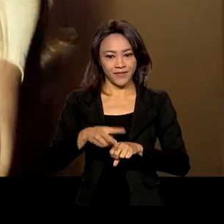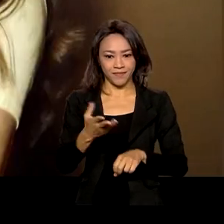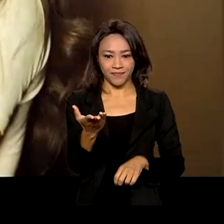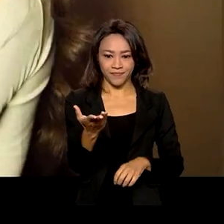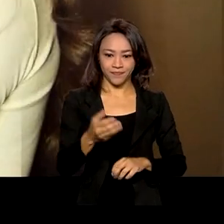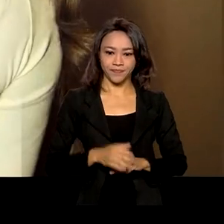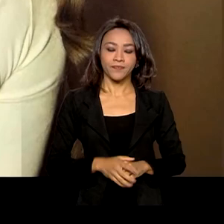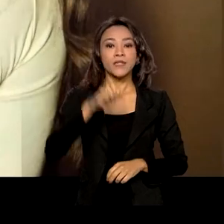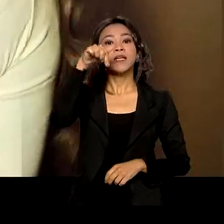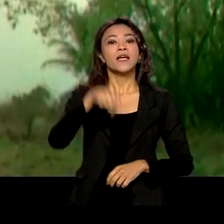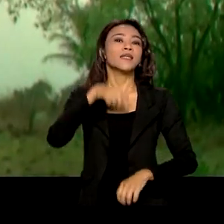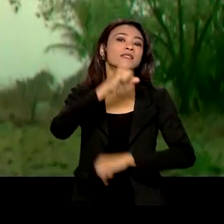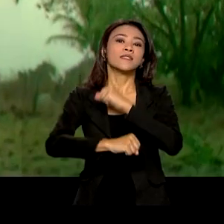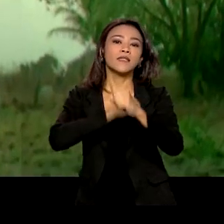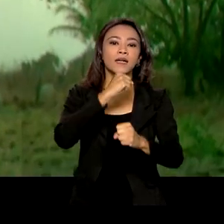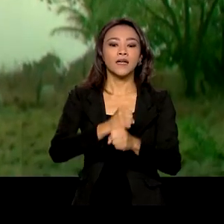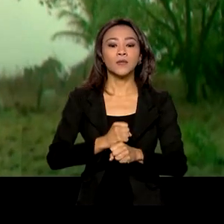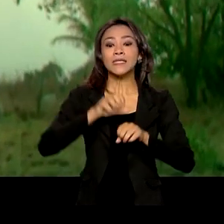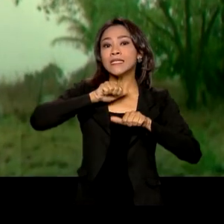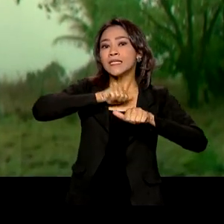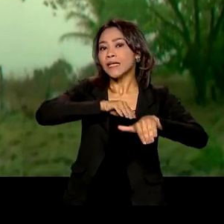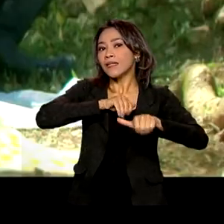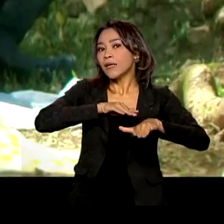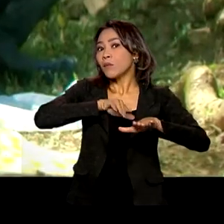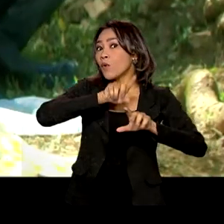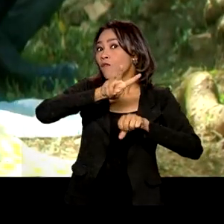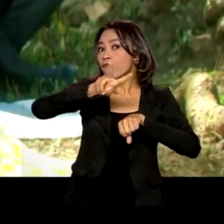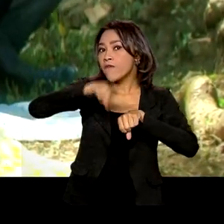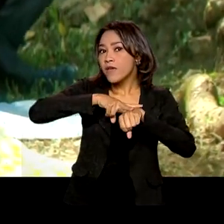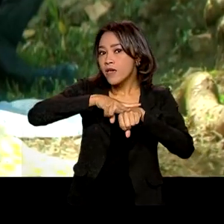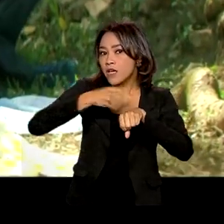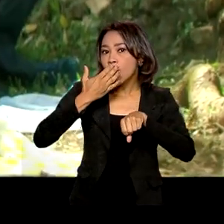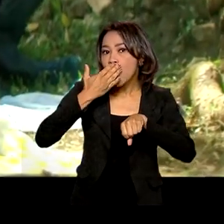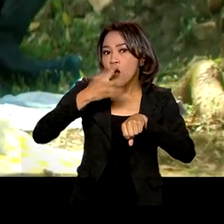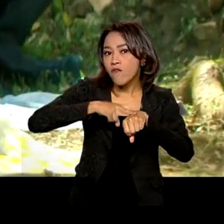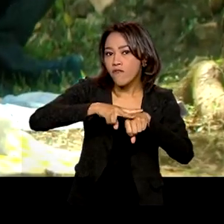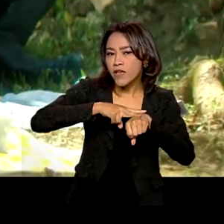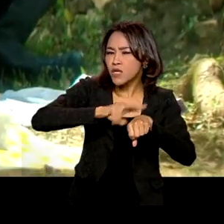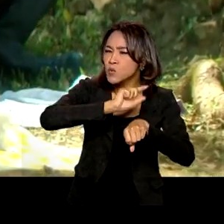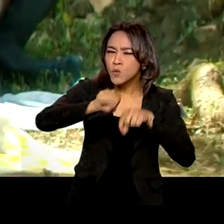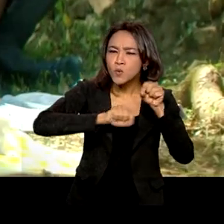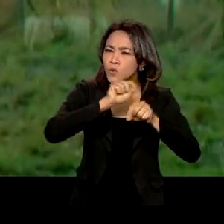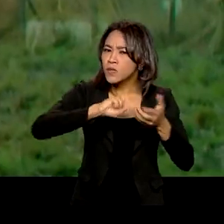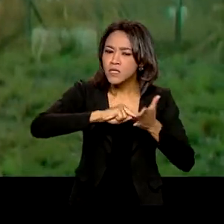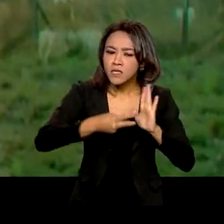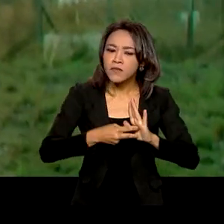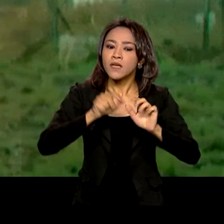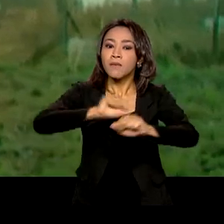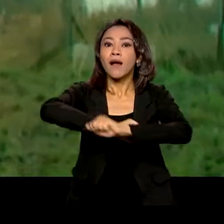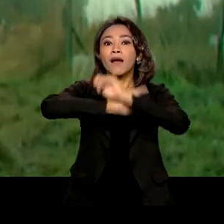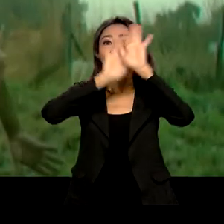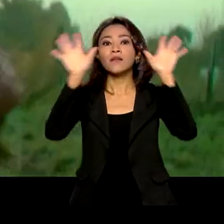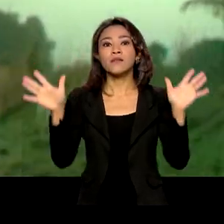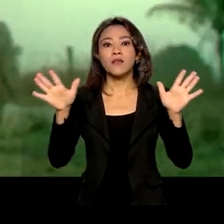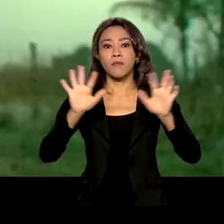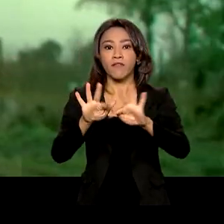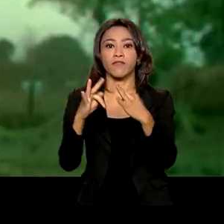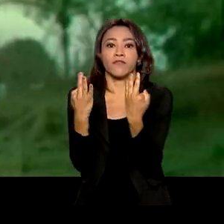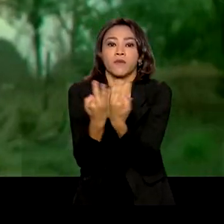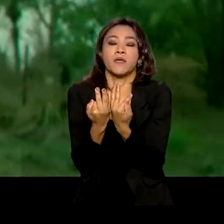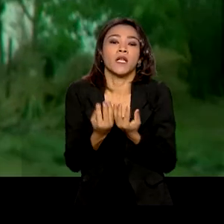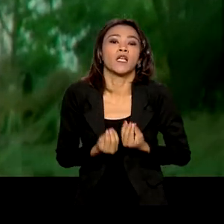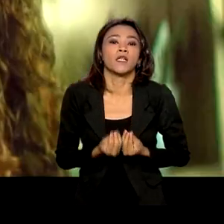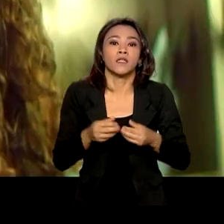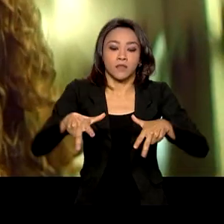Esse ano, a campanha Setembro Verde alerta para a importância de deixar claro para a família o desejo de ser um doador